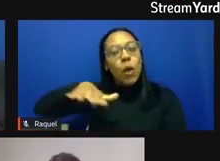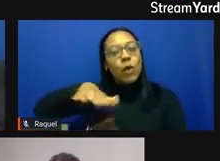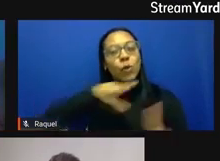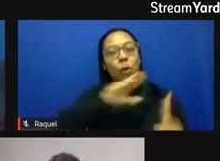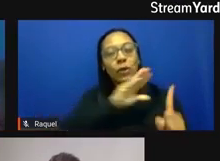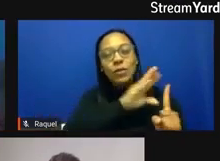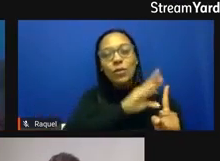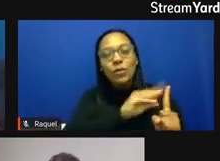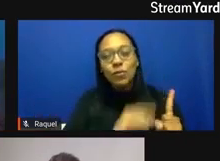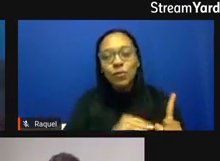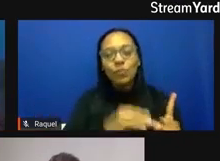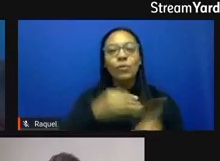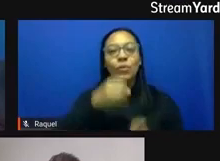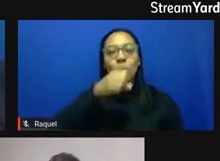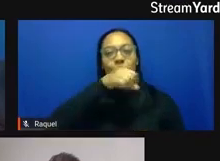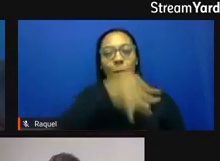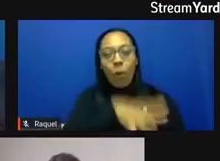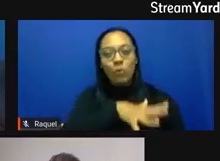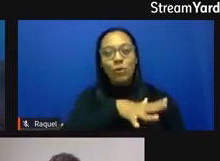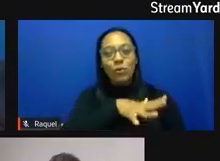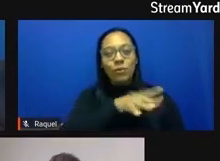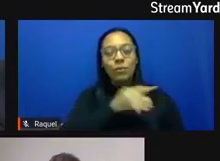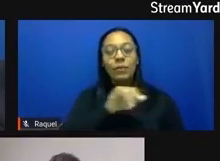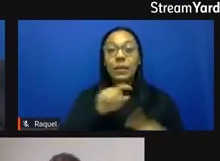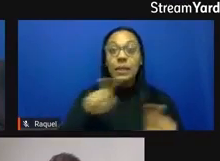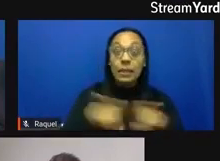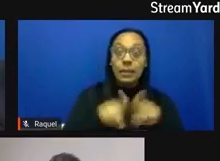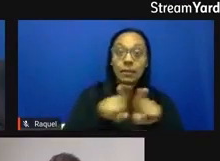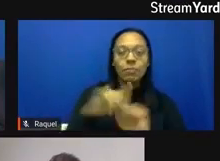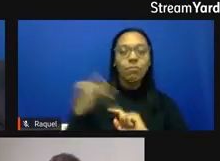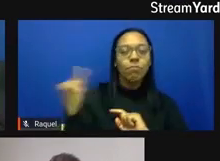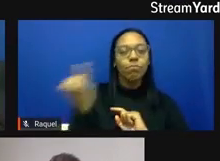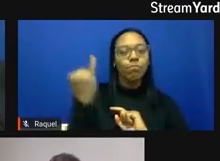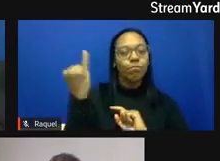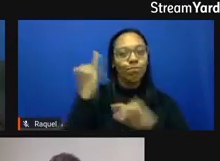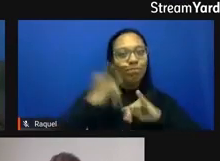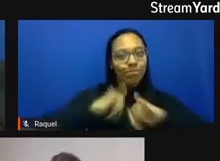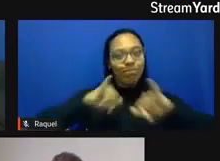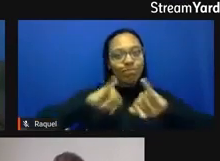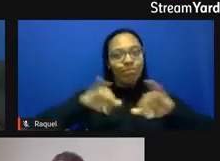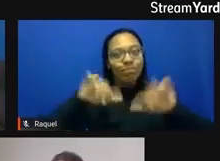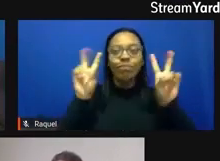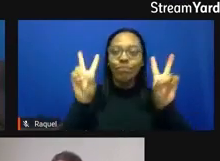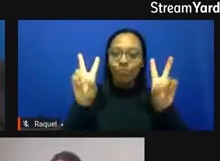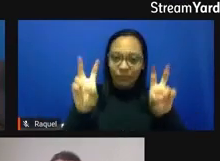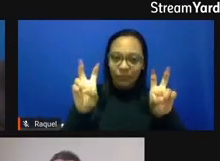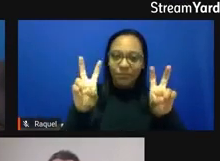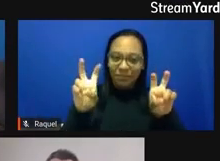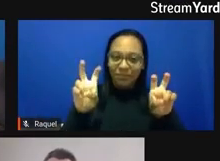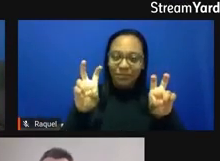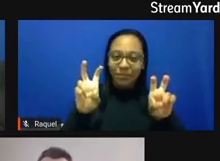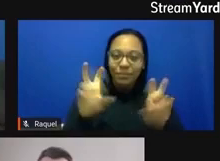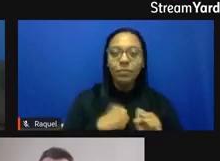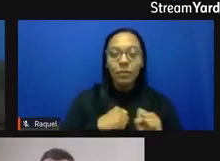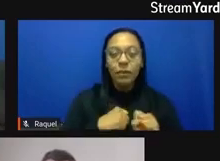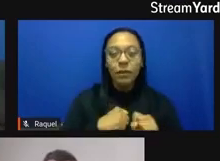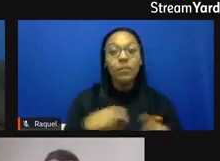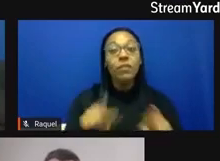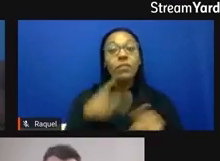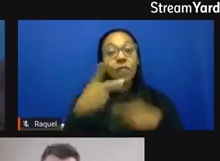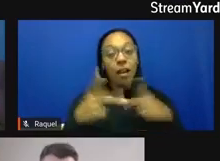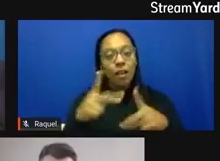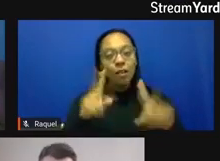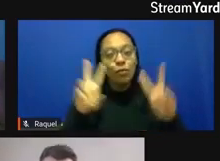também a sensibilização das pessoas sobre esse assunto. A gente fala então sobre abuso e assédio sexual